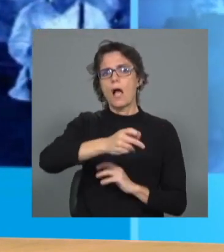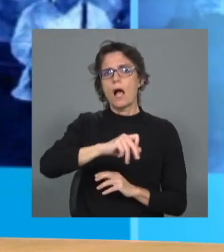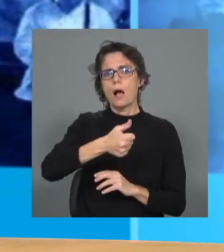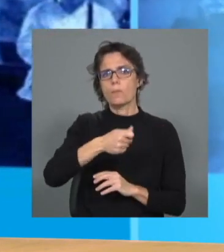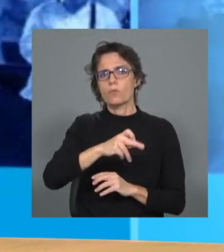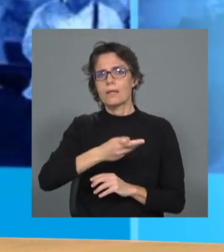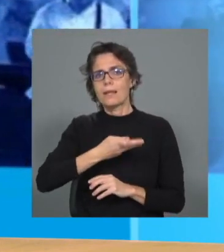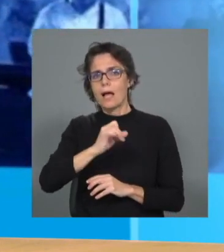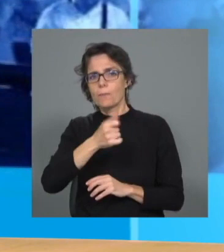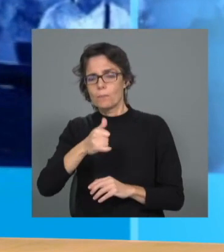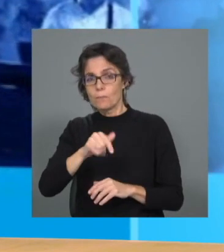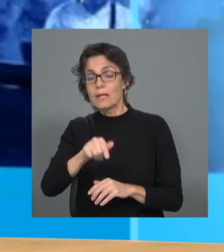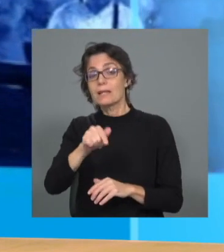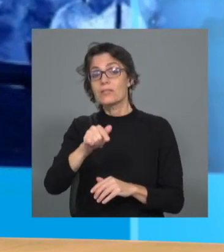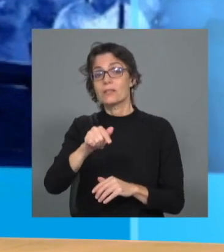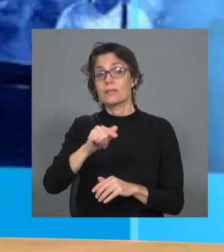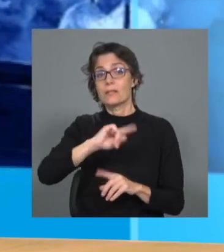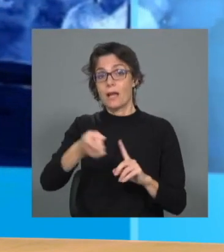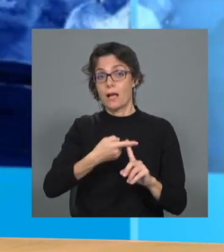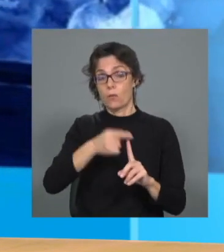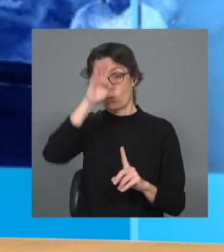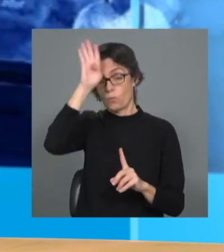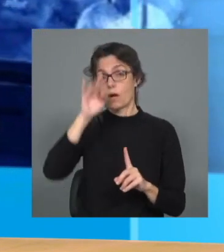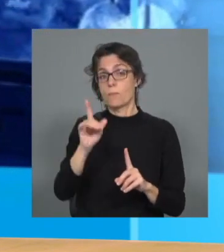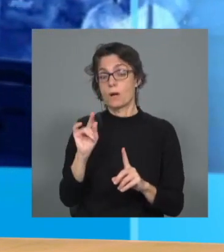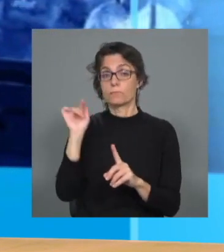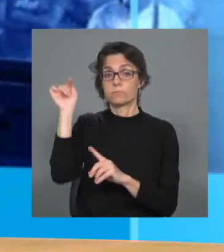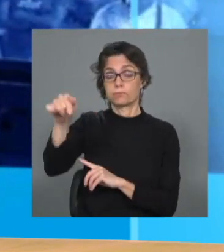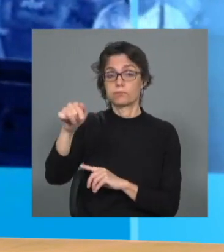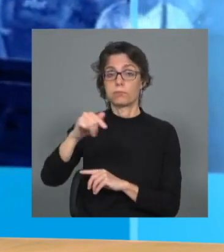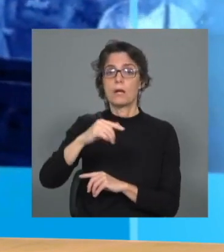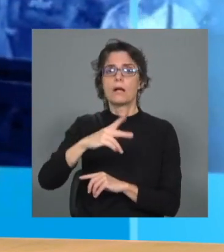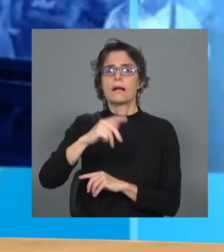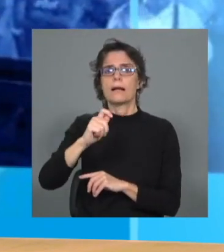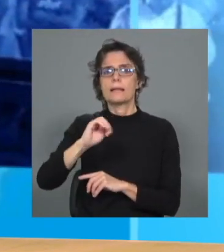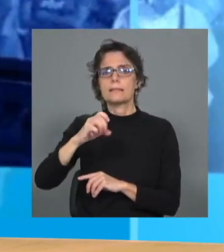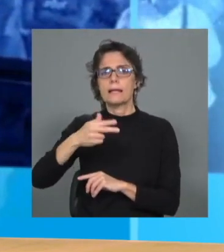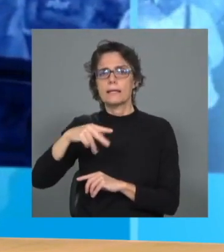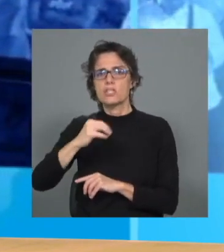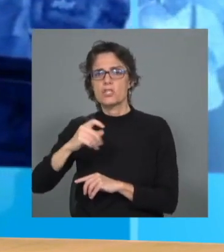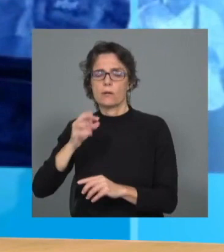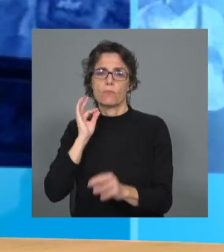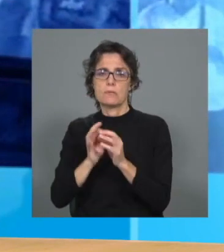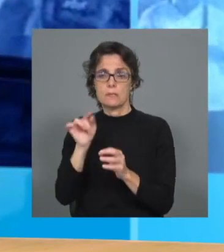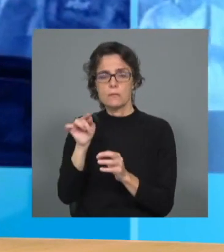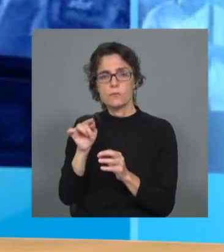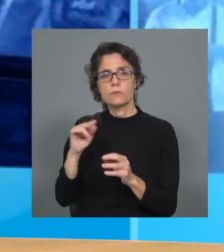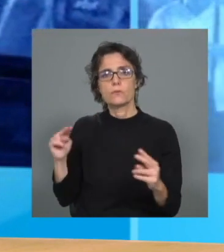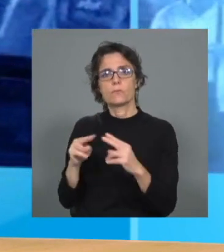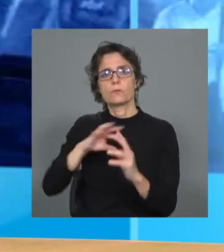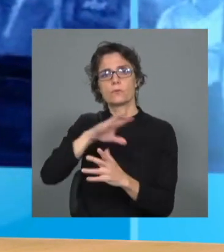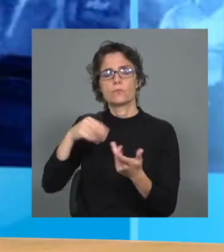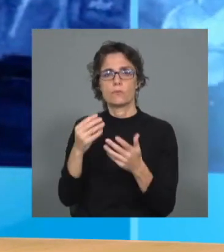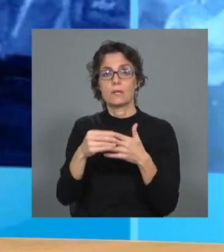ano o Papa esteve no Cazaquistão, em setembro, para um encontro mundial de líderes religiosos e de religiões